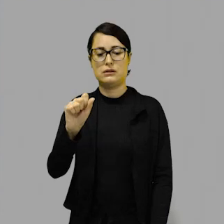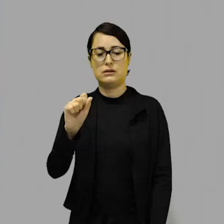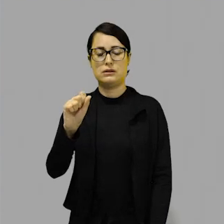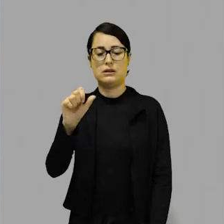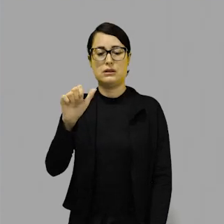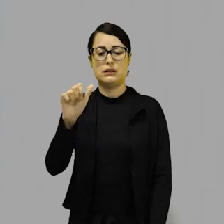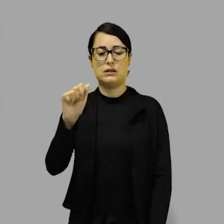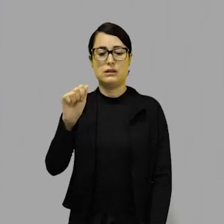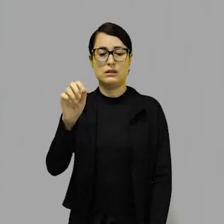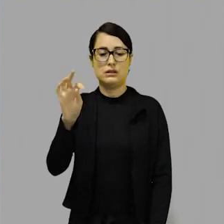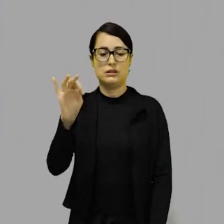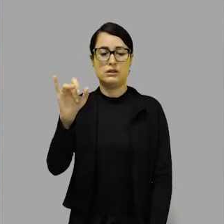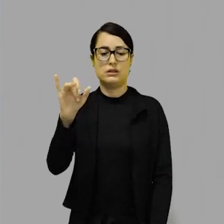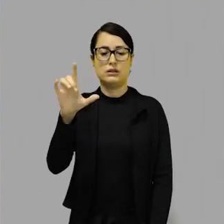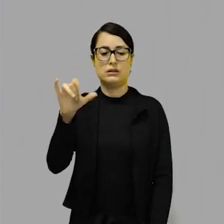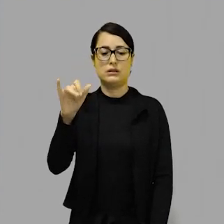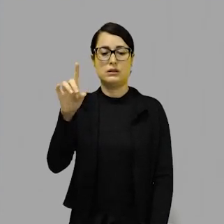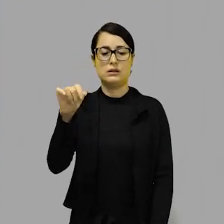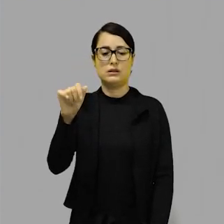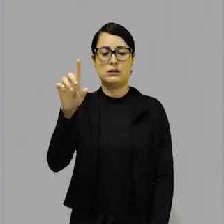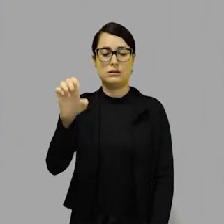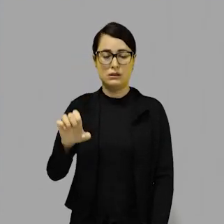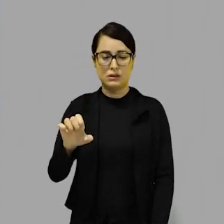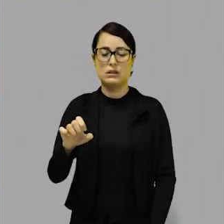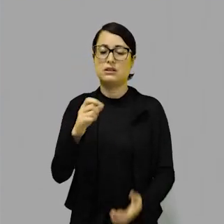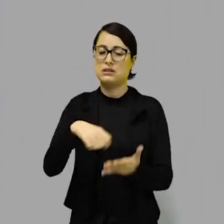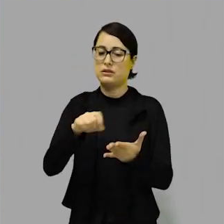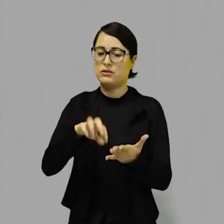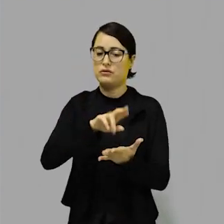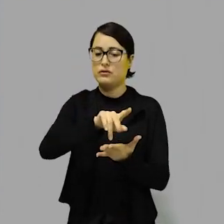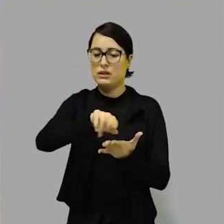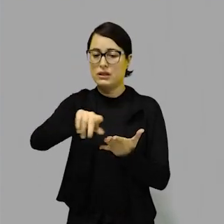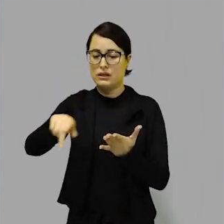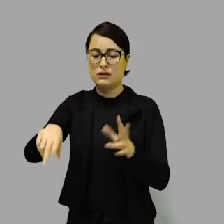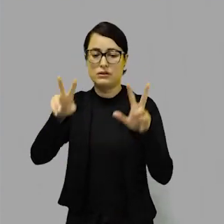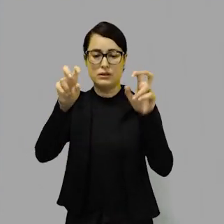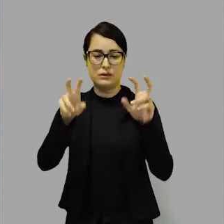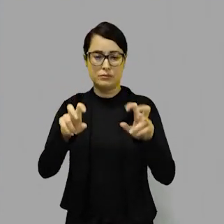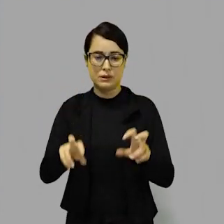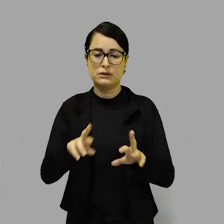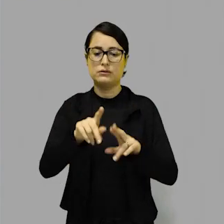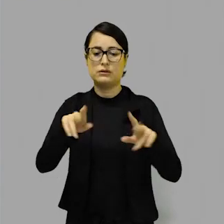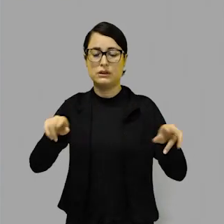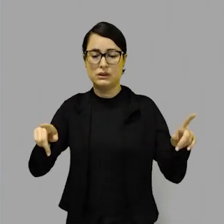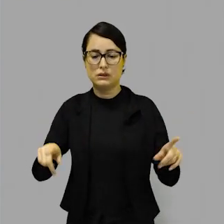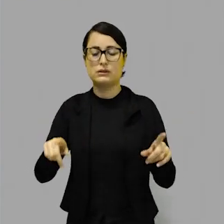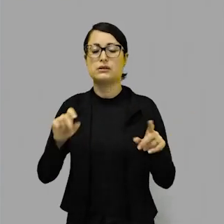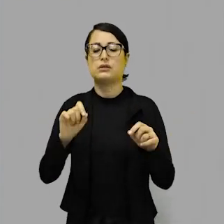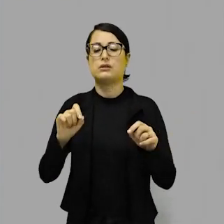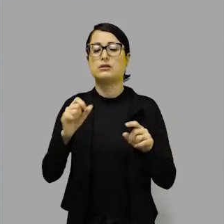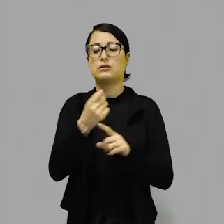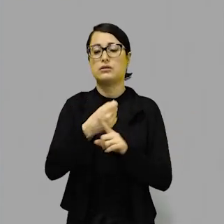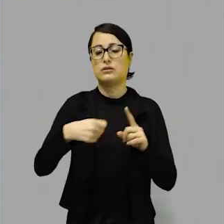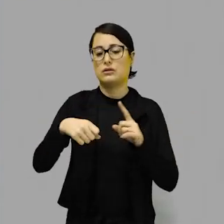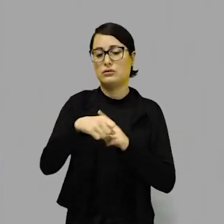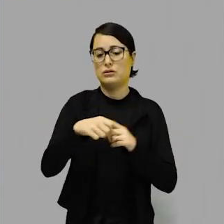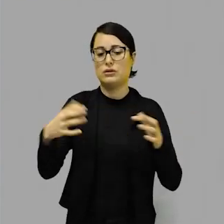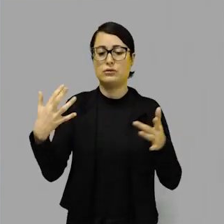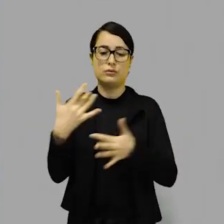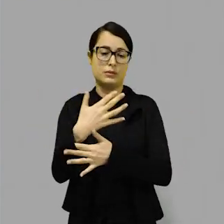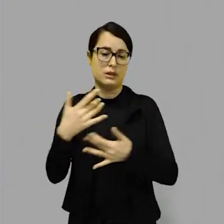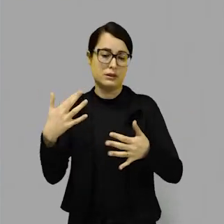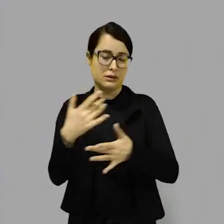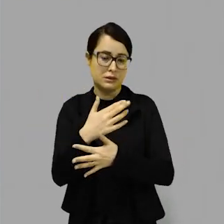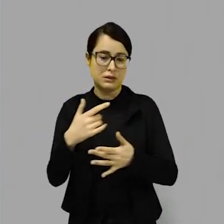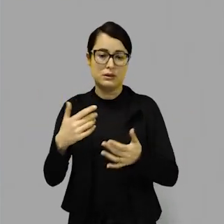Anthony Giddens escreveu sobre muitos assuntos diferentes. Giddens escreveu, por exemplo, sobre sociologia urbana, sobre